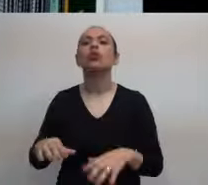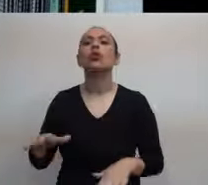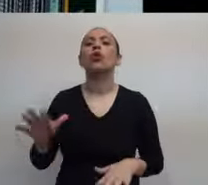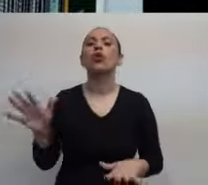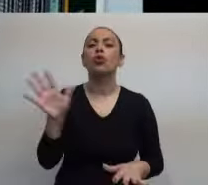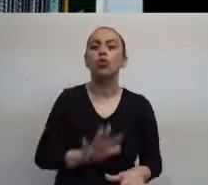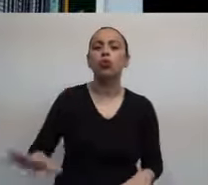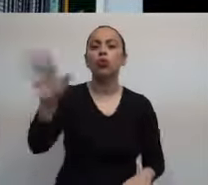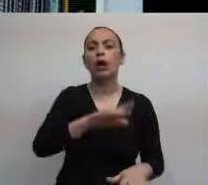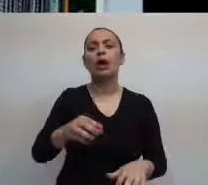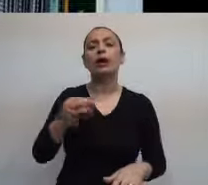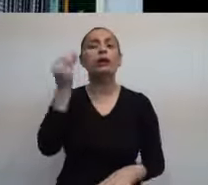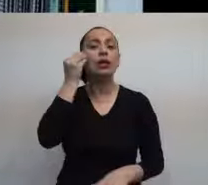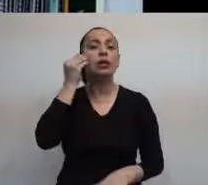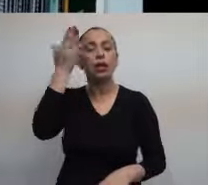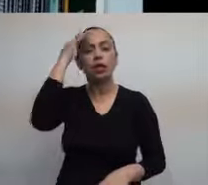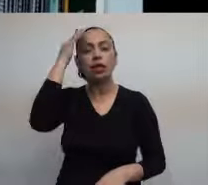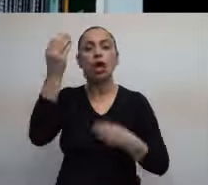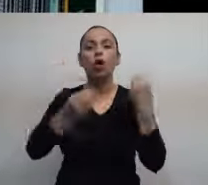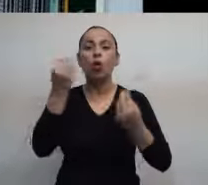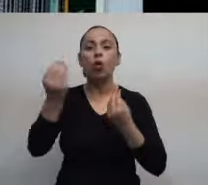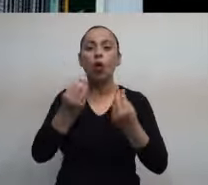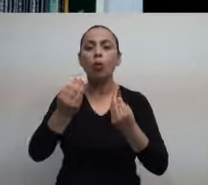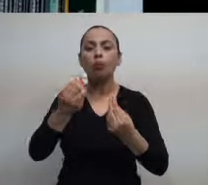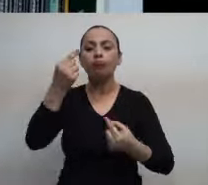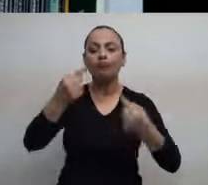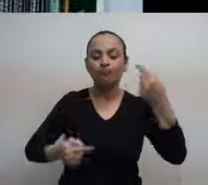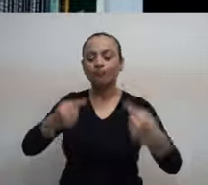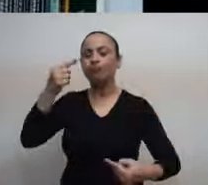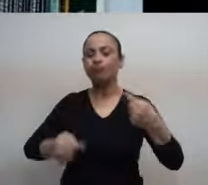global, e procura entender as